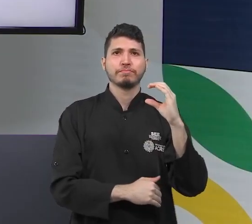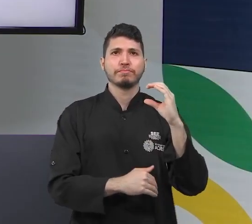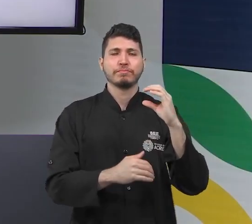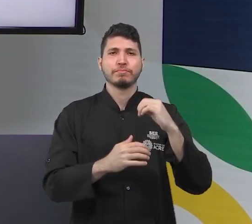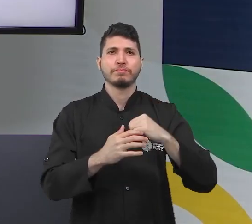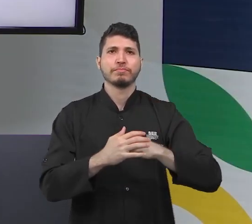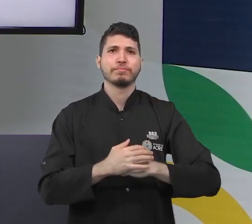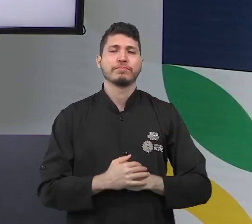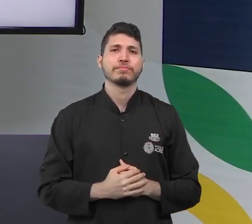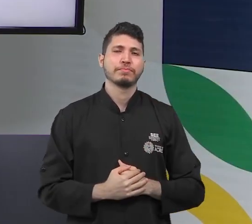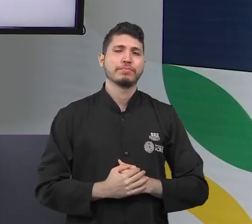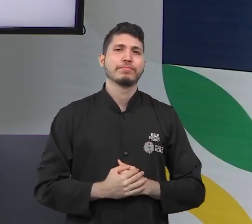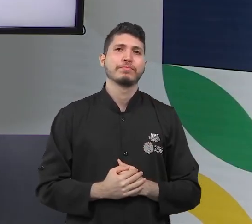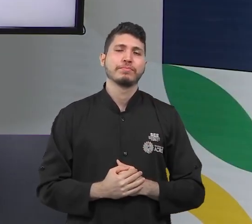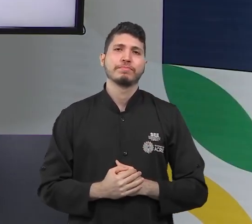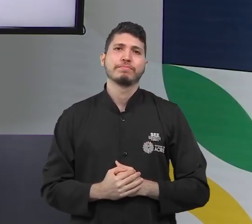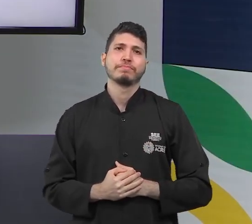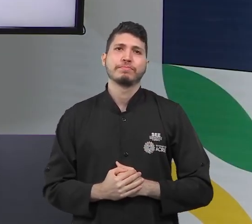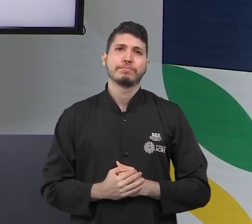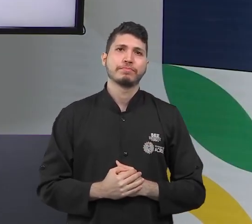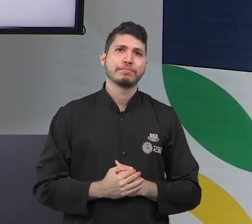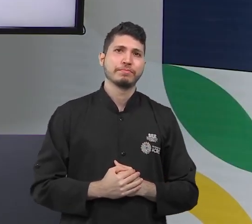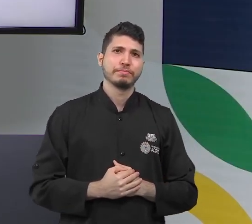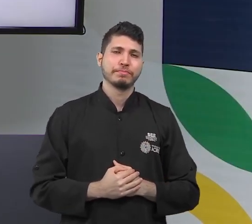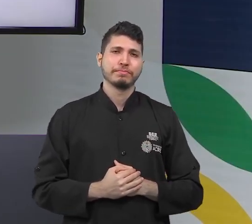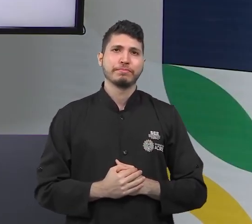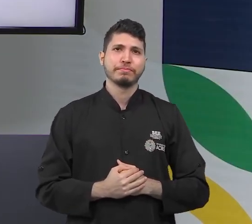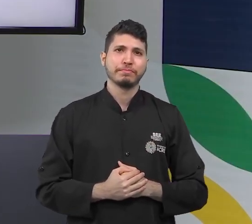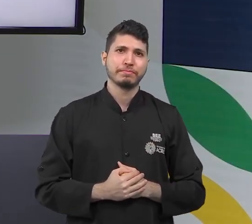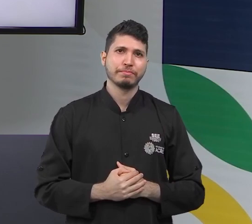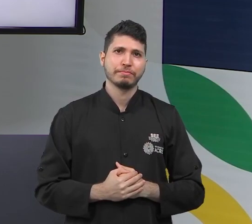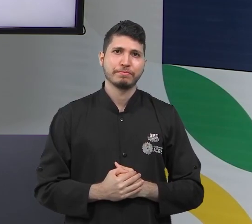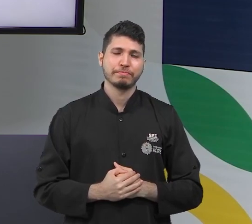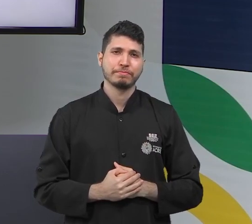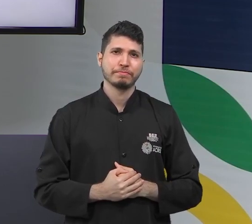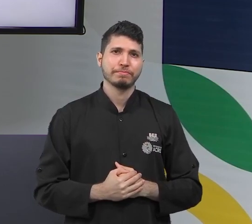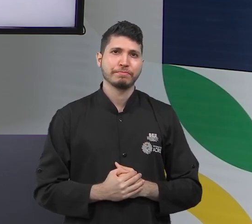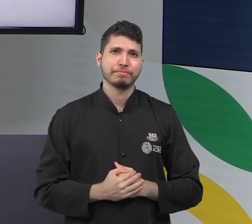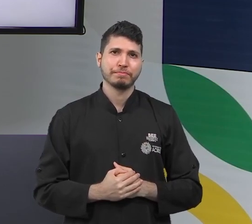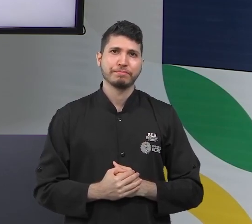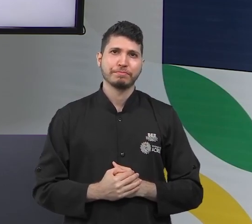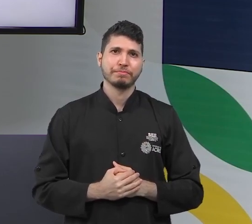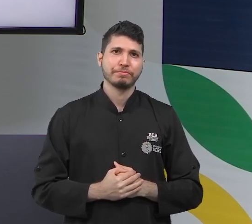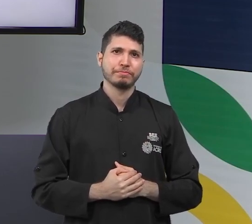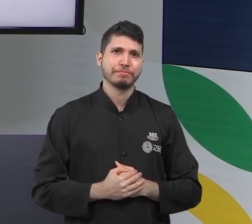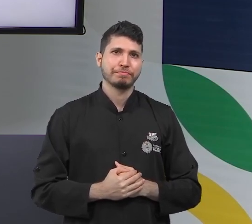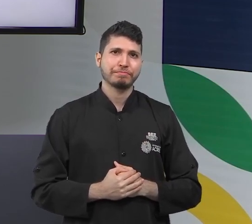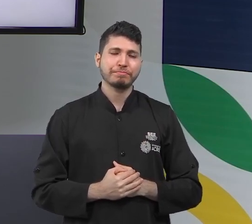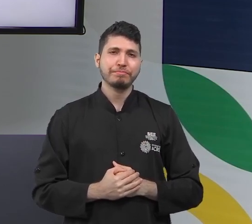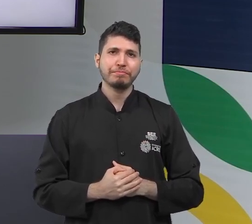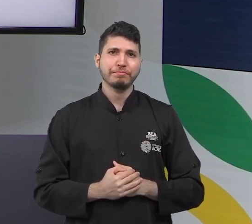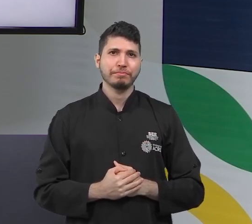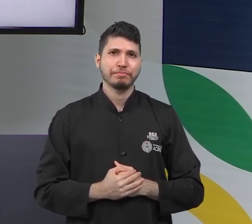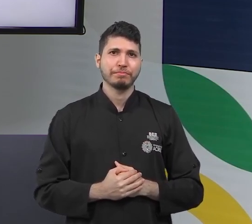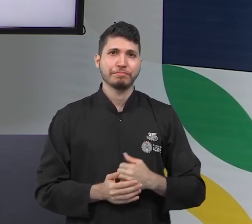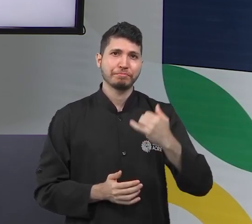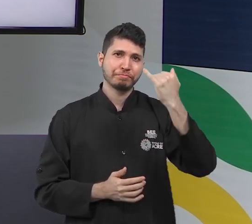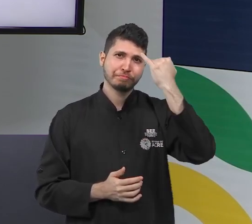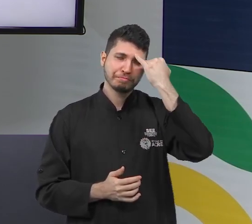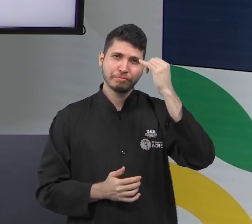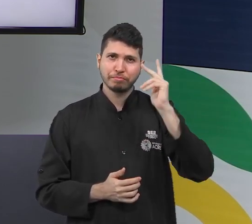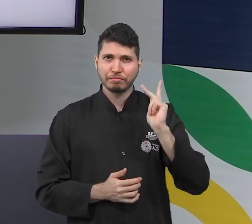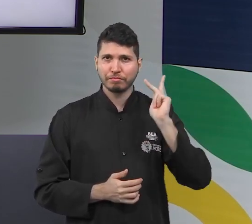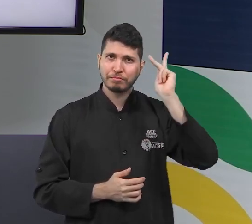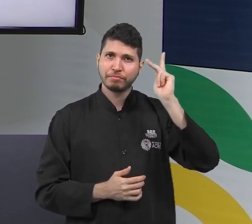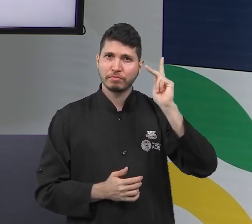conhecimento. Aí nós podemos voltar tranquilamente àquele pensamento inicial de Immanuel Kant. Acredite